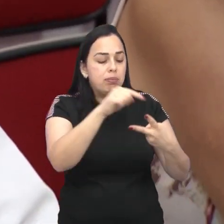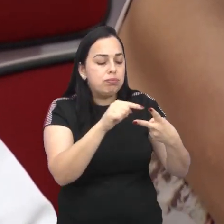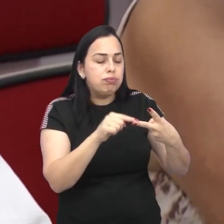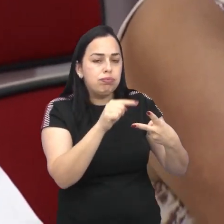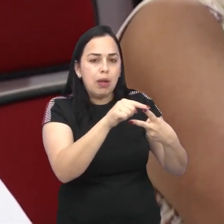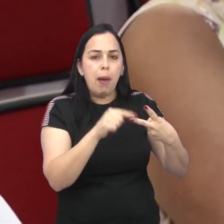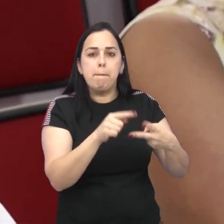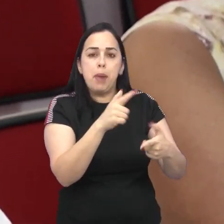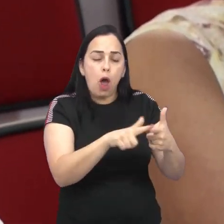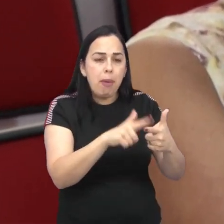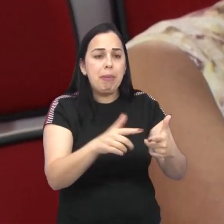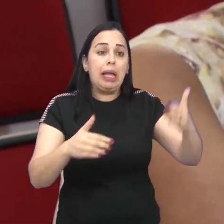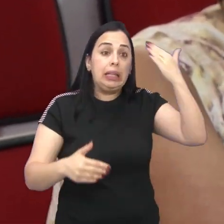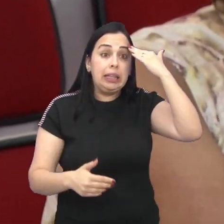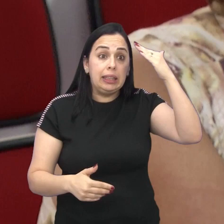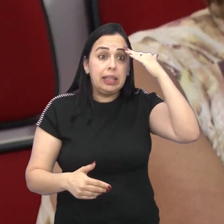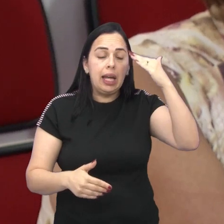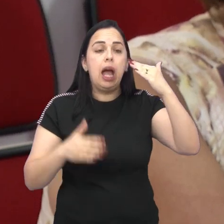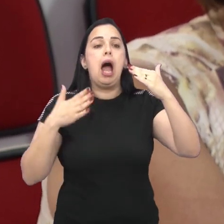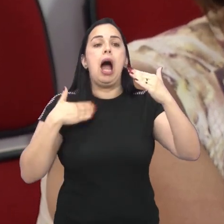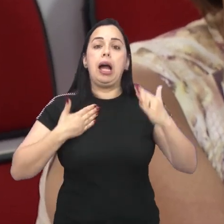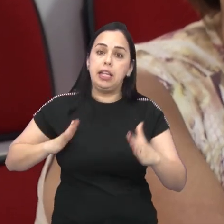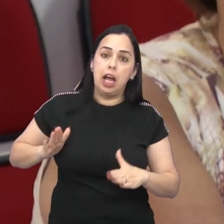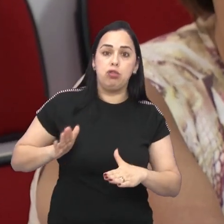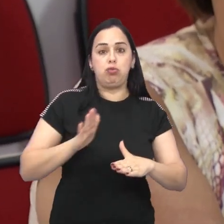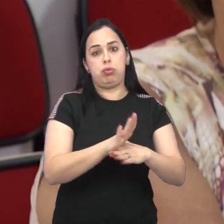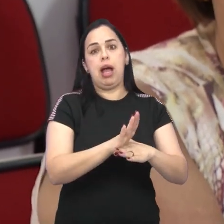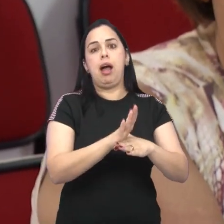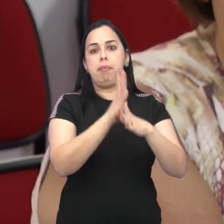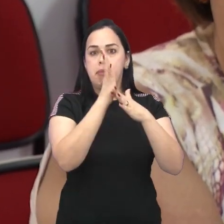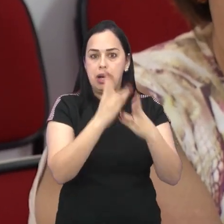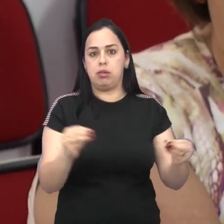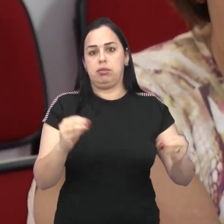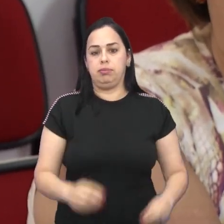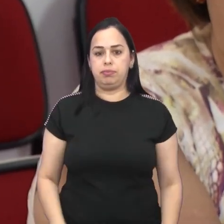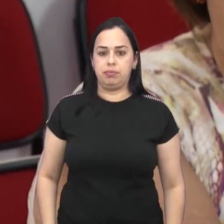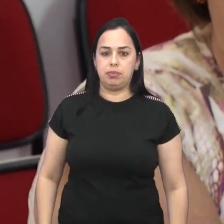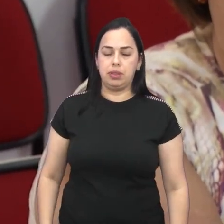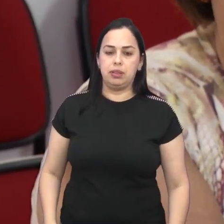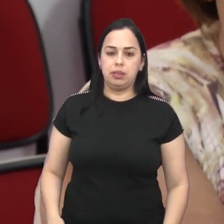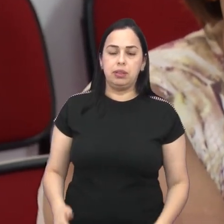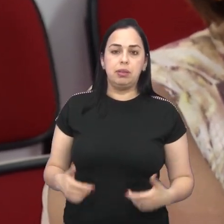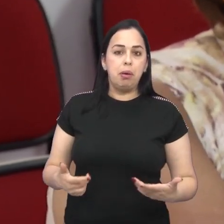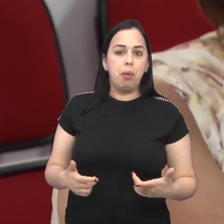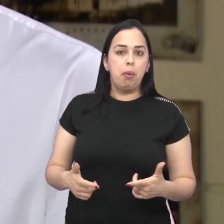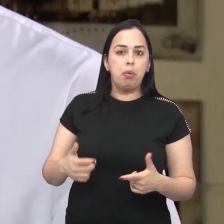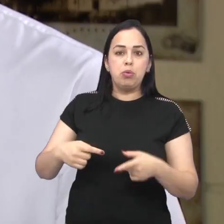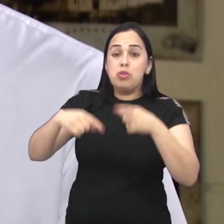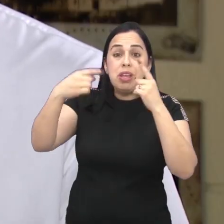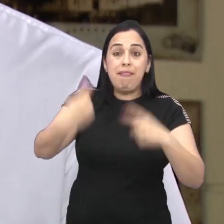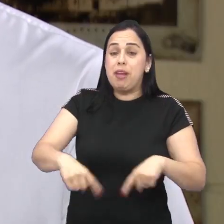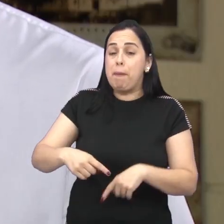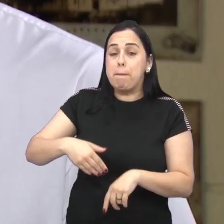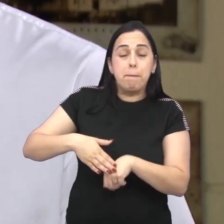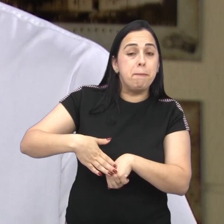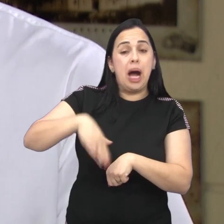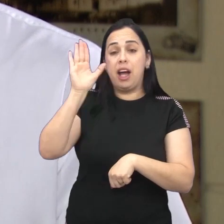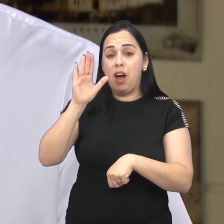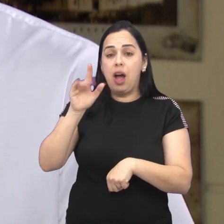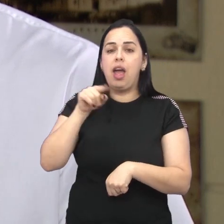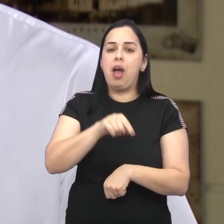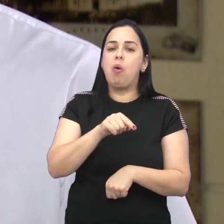entender e ajudar as instituições a encontrar formas de superar as dificuldades no orçamento. Que a maior deficiência